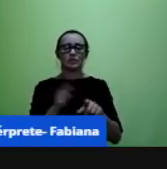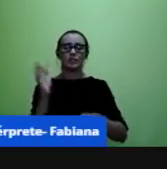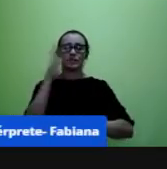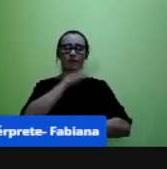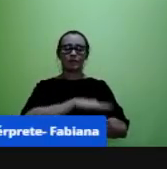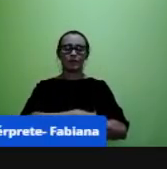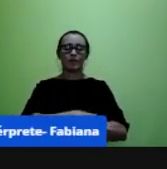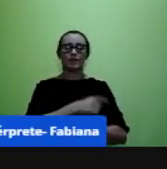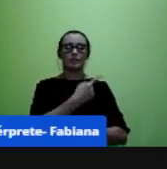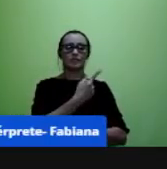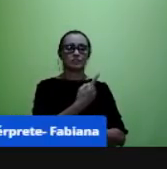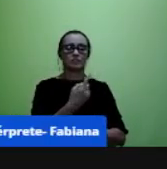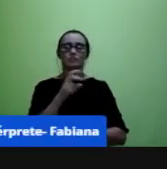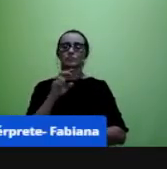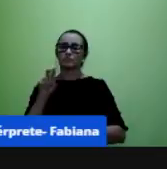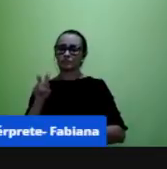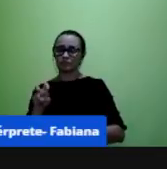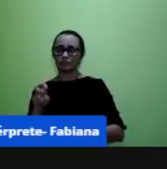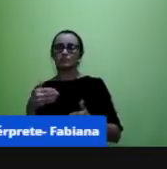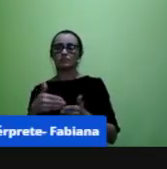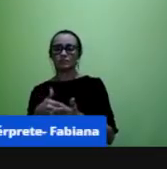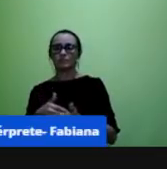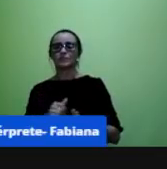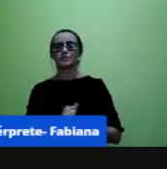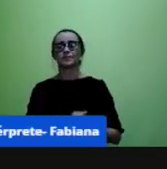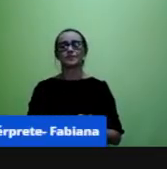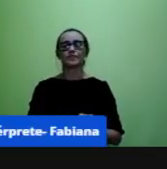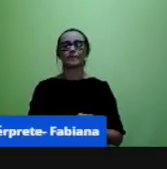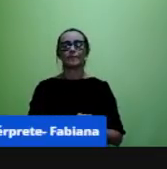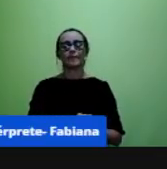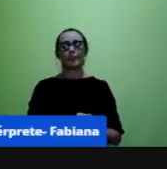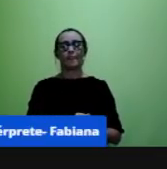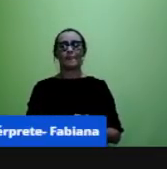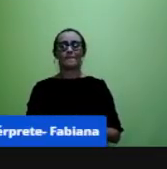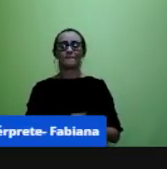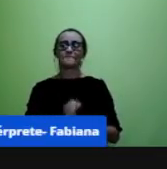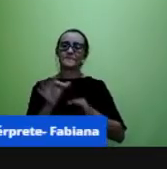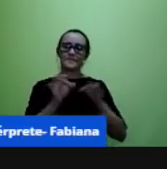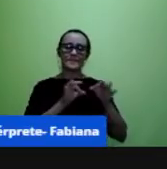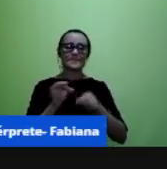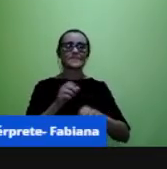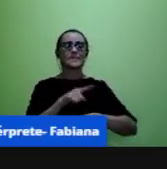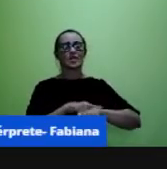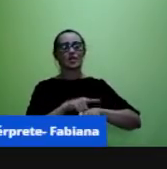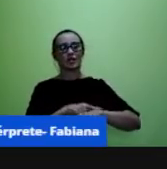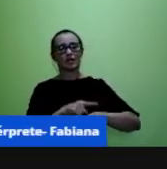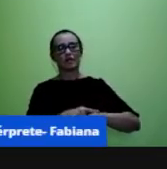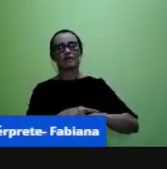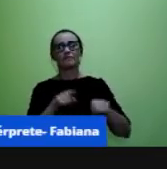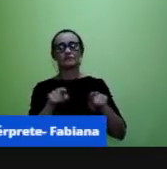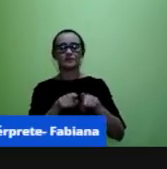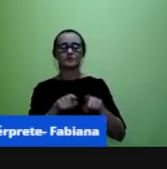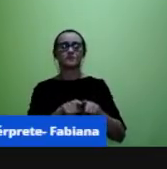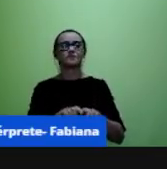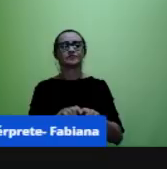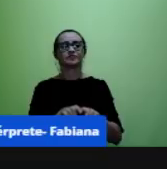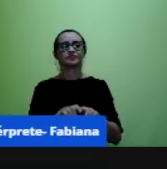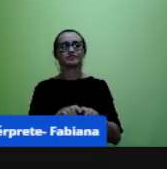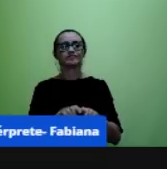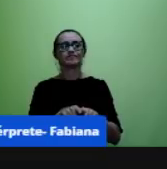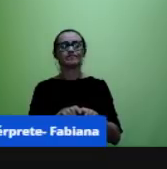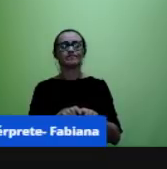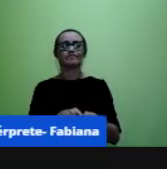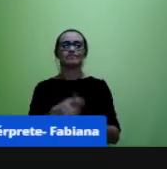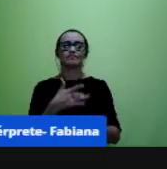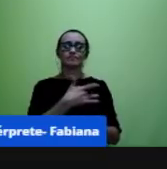alunos. Então, busco sempre estar cumprindo esses horários, até por questão mesmo, né, da questão da saúde docente, para o